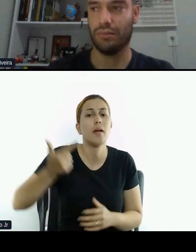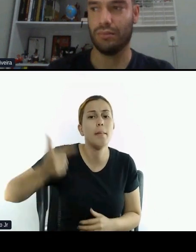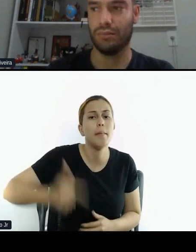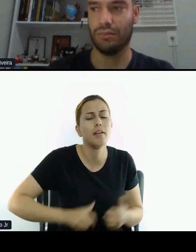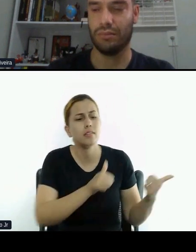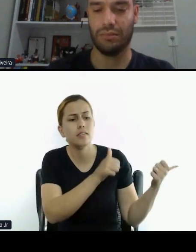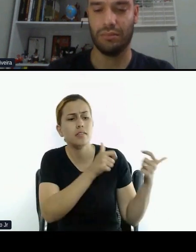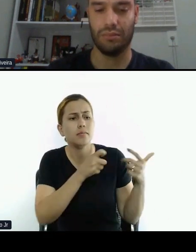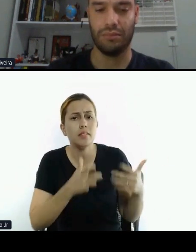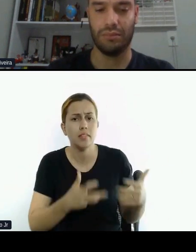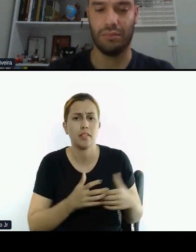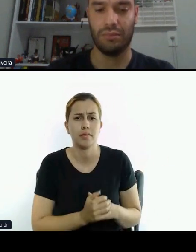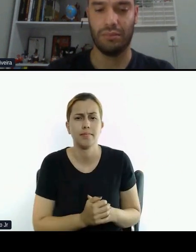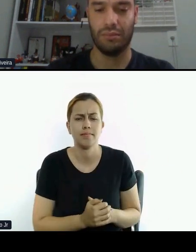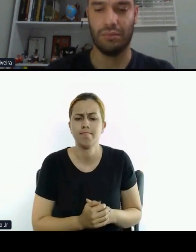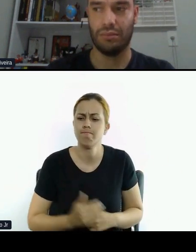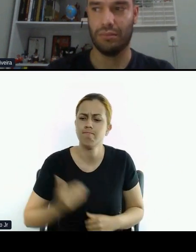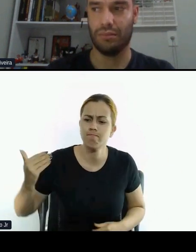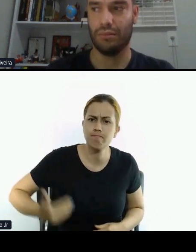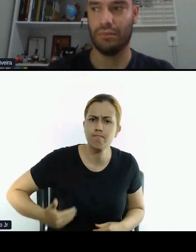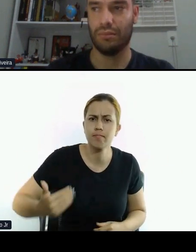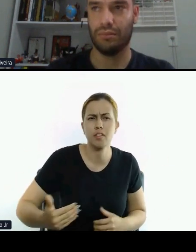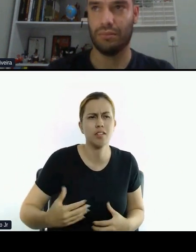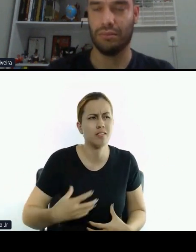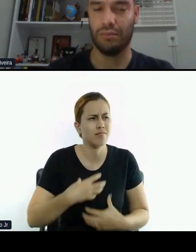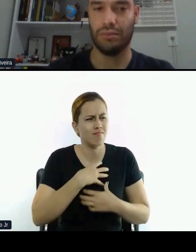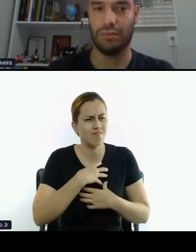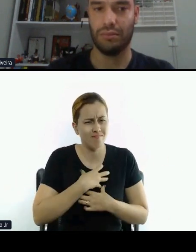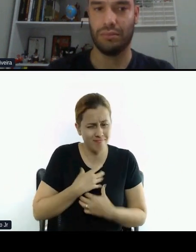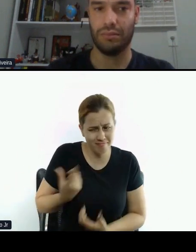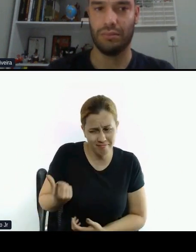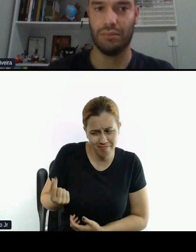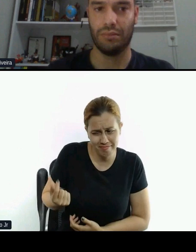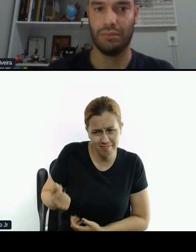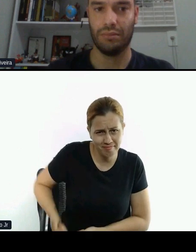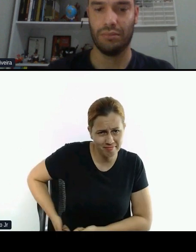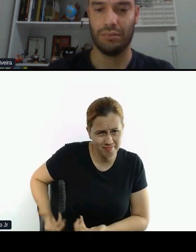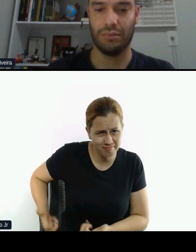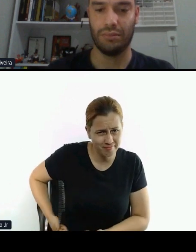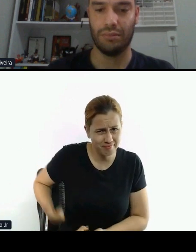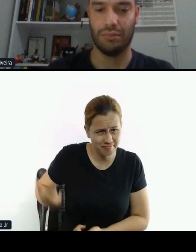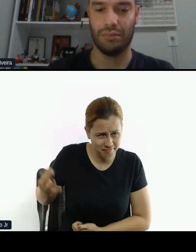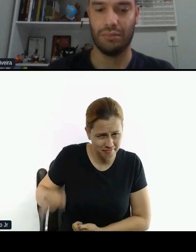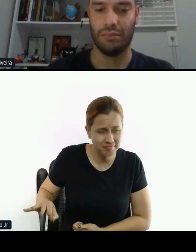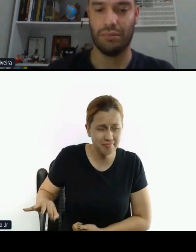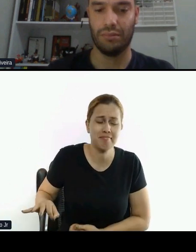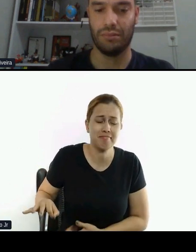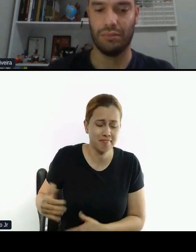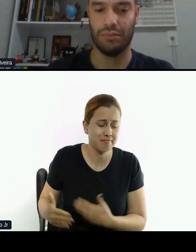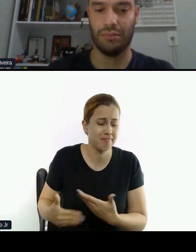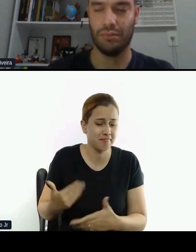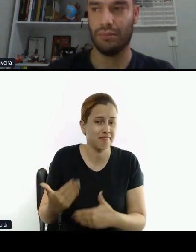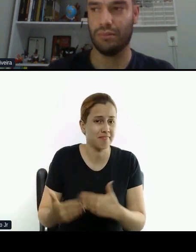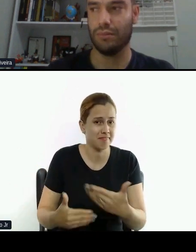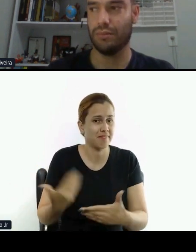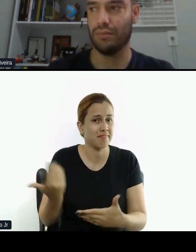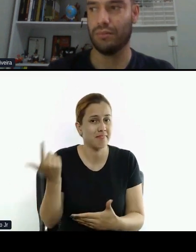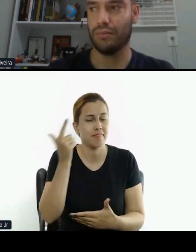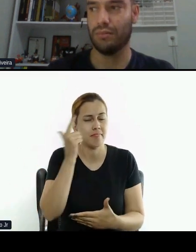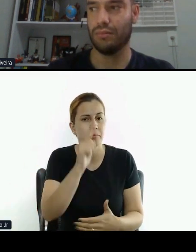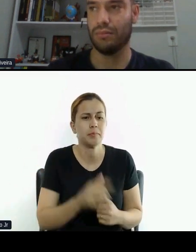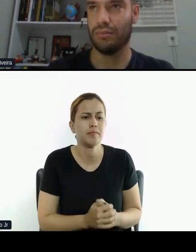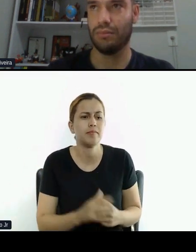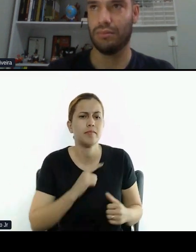quando o bolso dói, a coisa funciona, tá certo? Então, a gente tem a Lei Geral